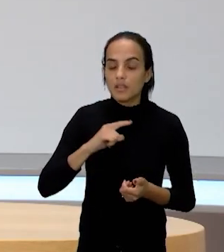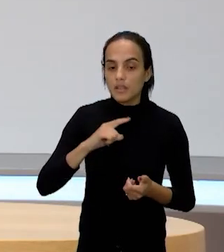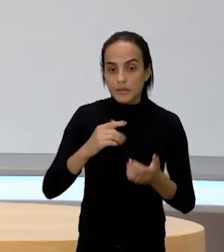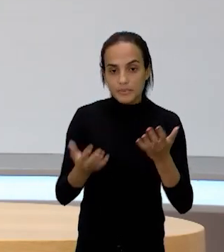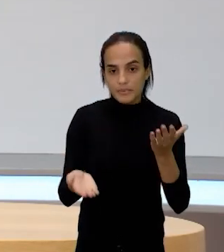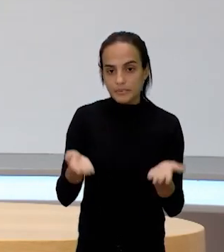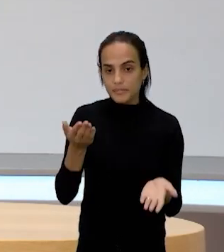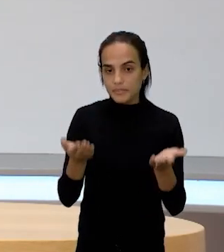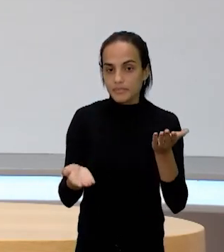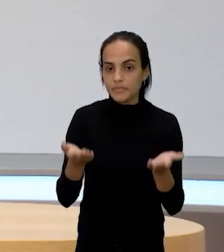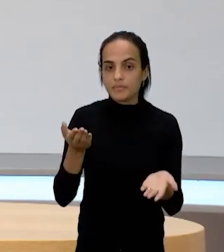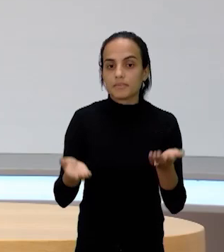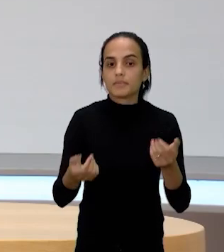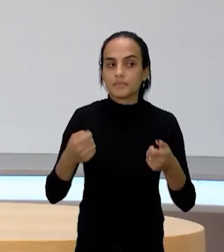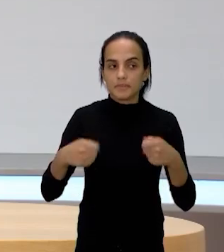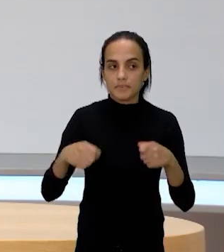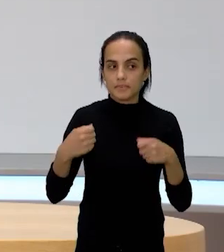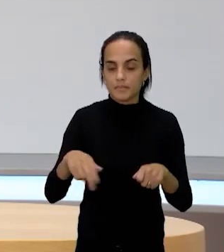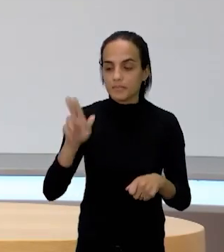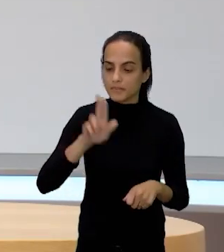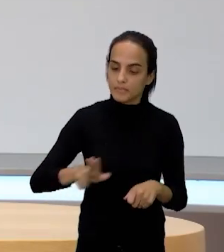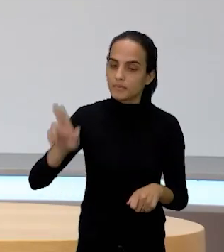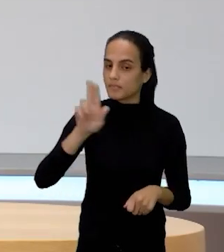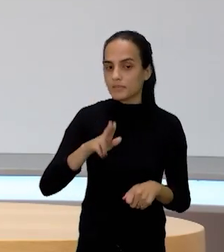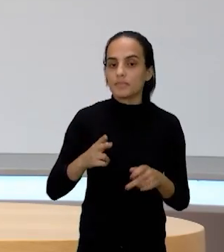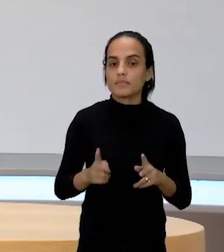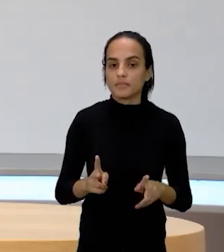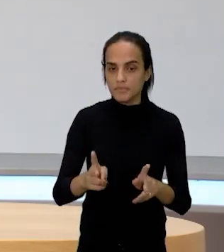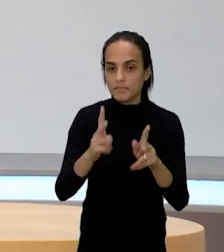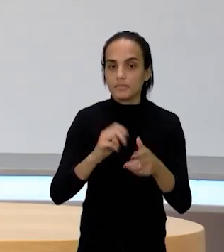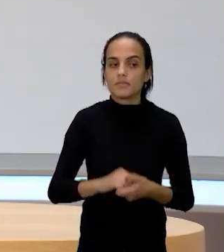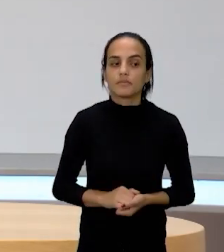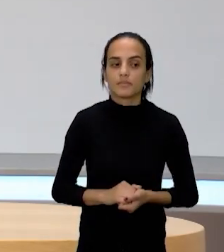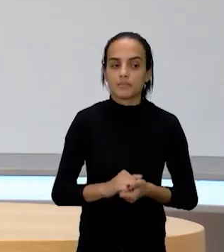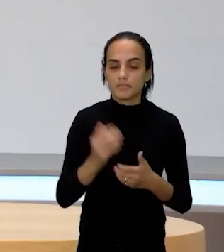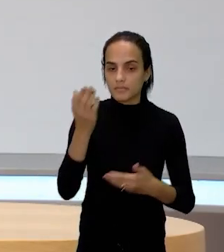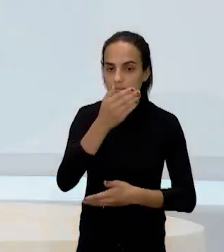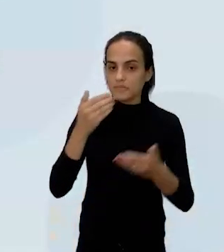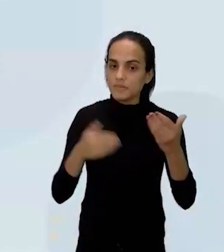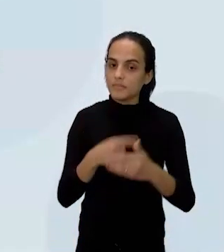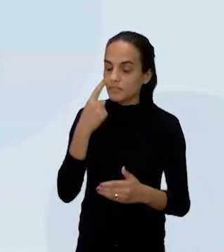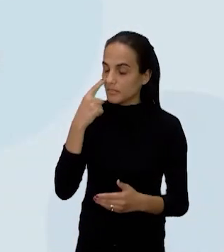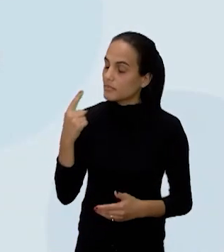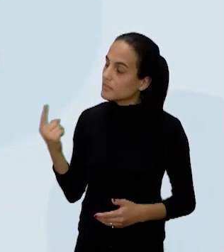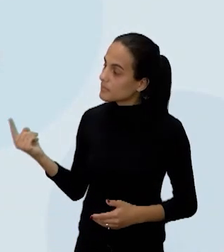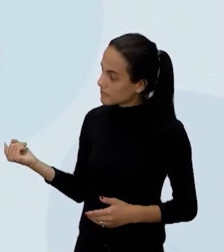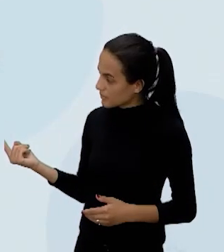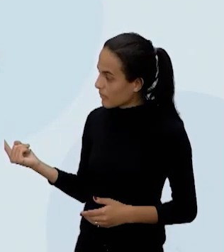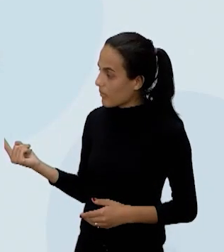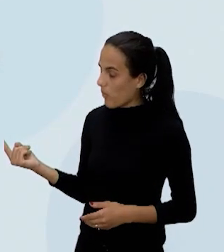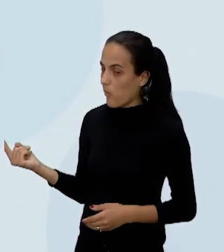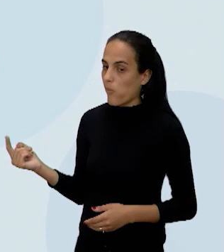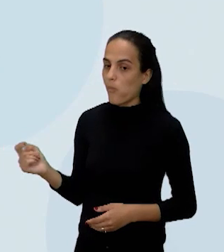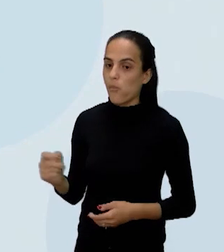equilíbrio, eu uso essa constante. Então, aí no slide, eu posso ver embaixo, né? Não são